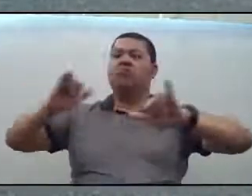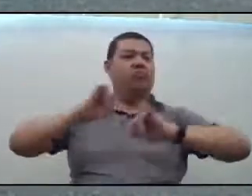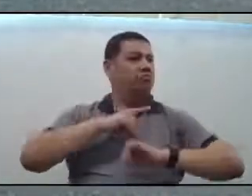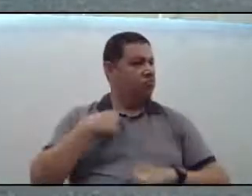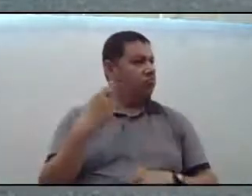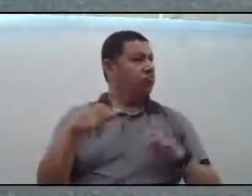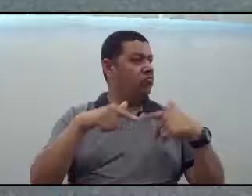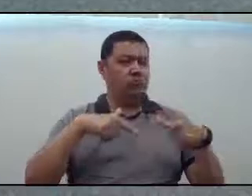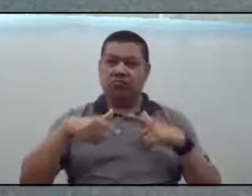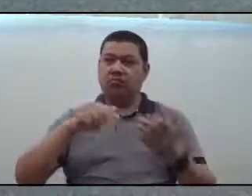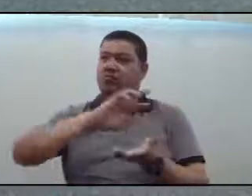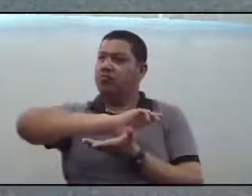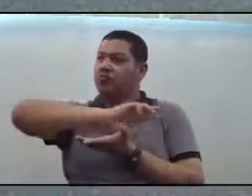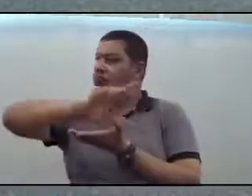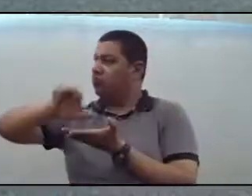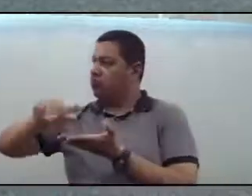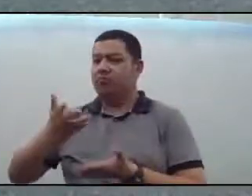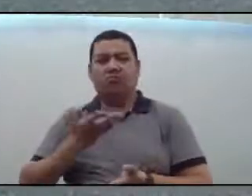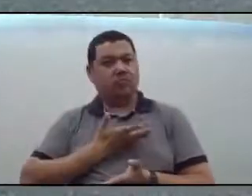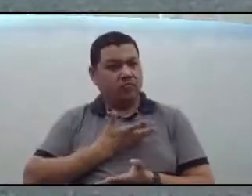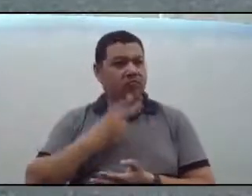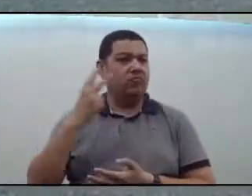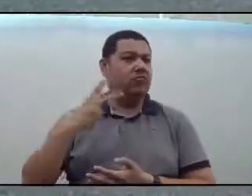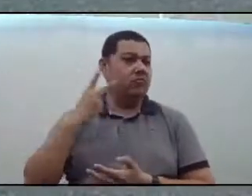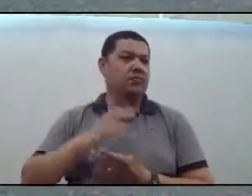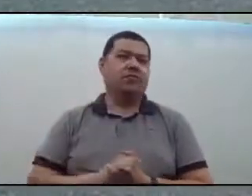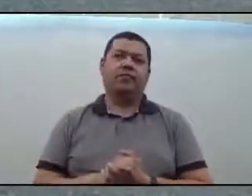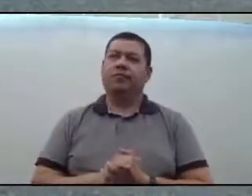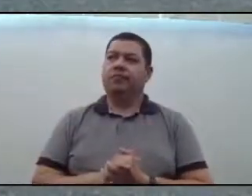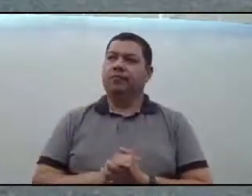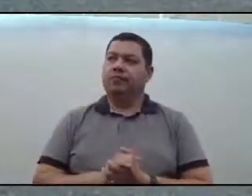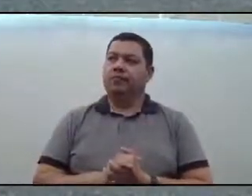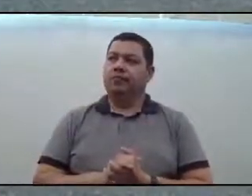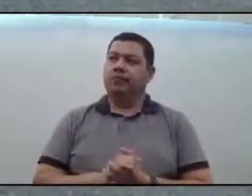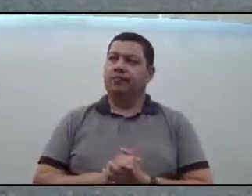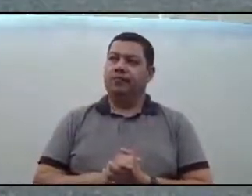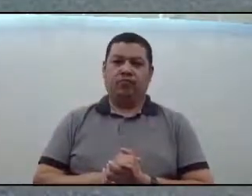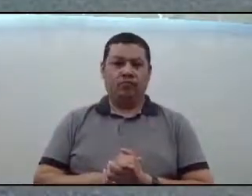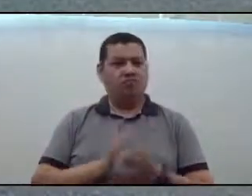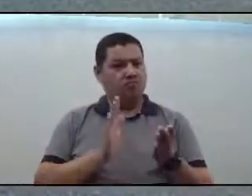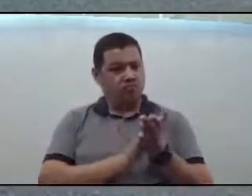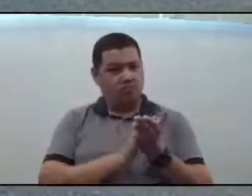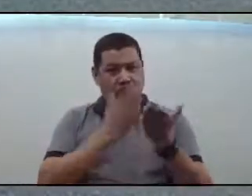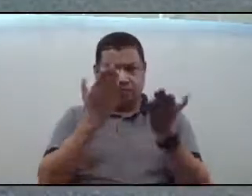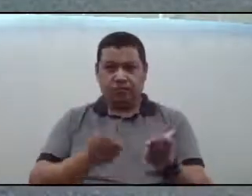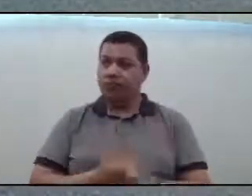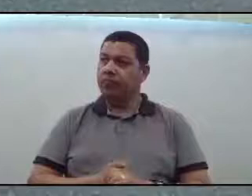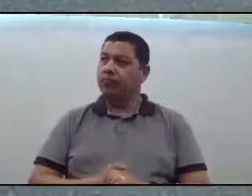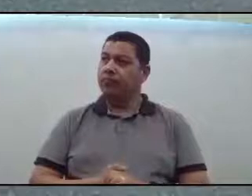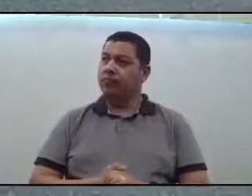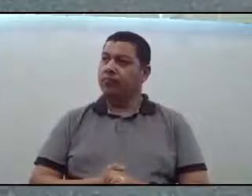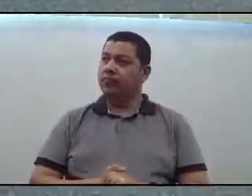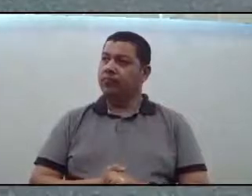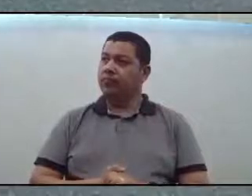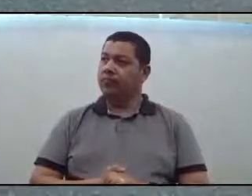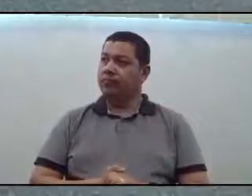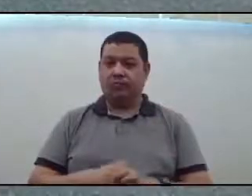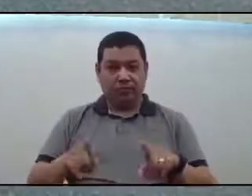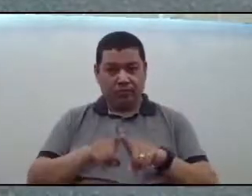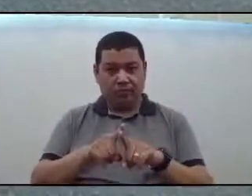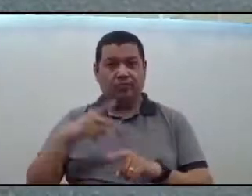meu trabalho, mas o trabalho de vários outros vereadores de Cacoal, tá? Parabéns ao senhor. E parabenizar também o vereador Fritz,